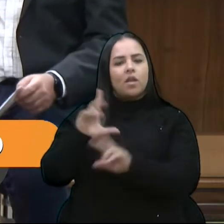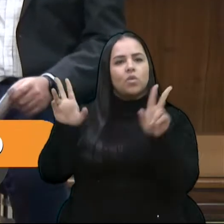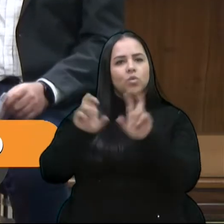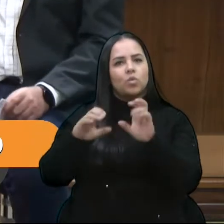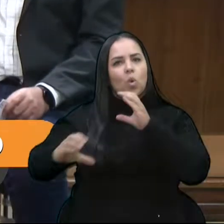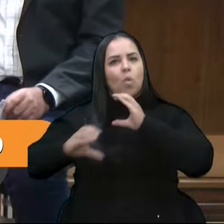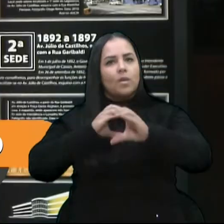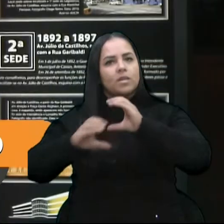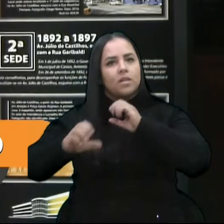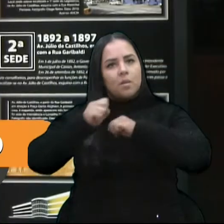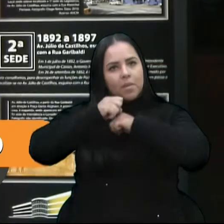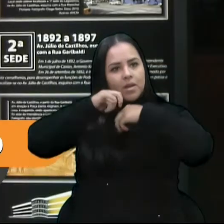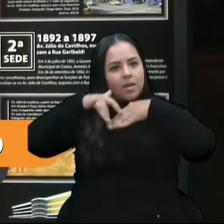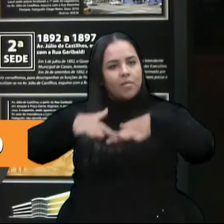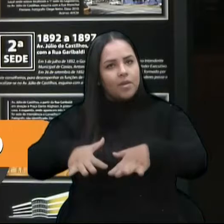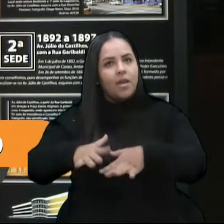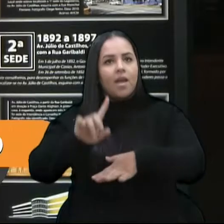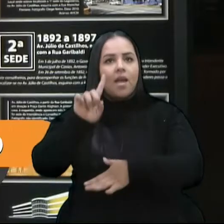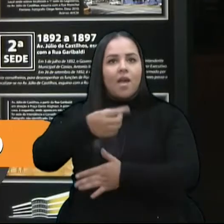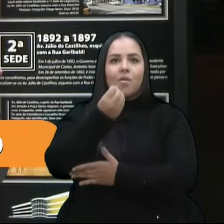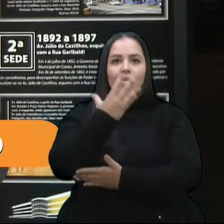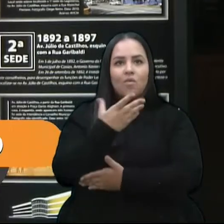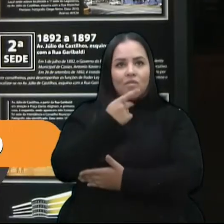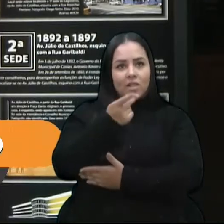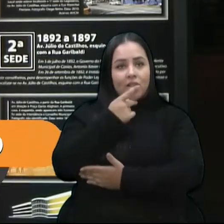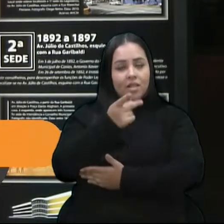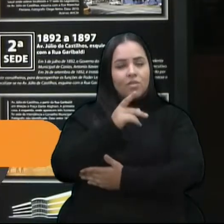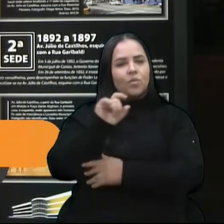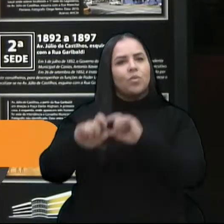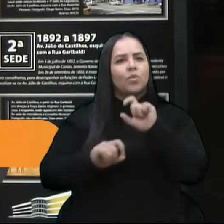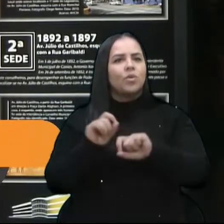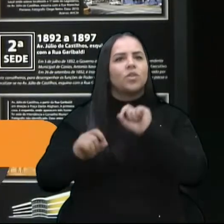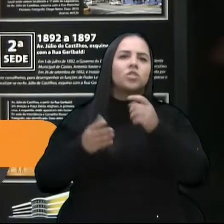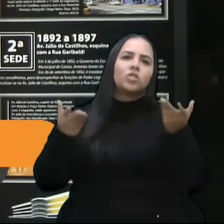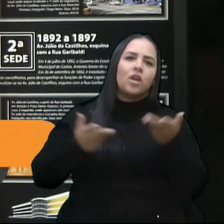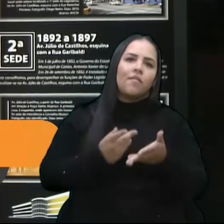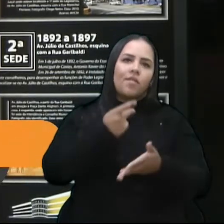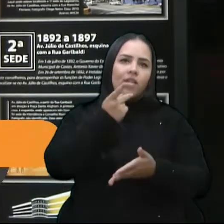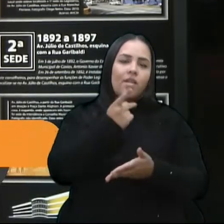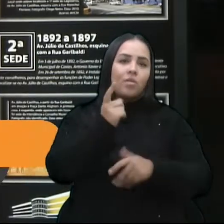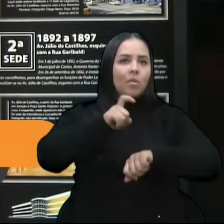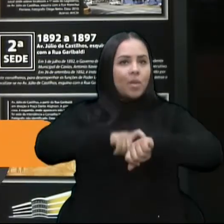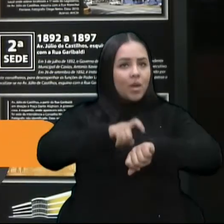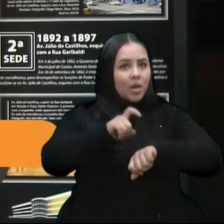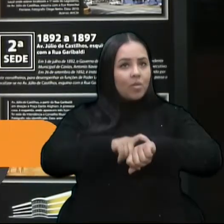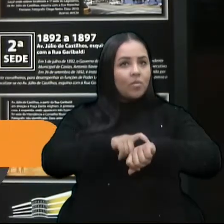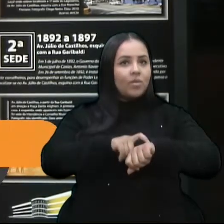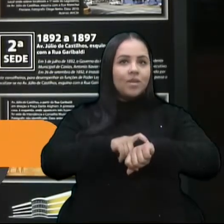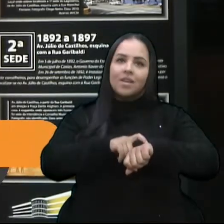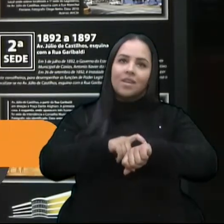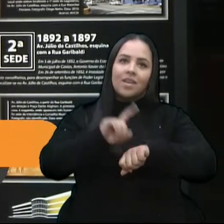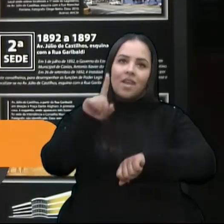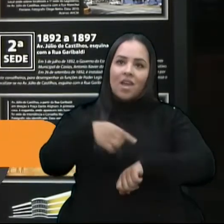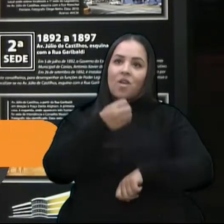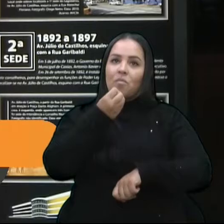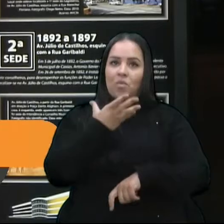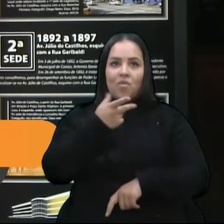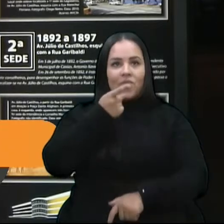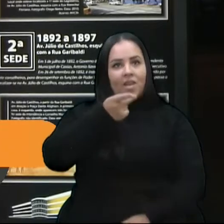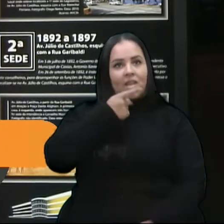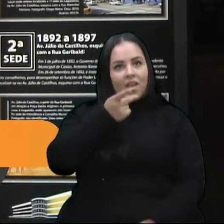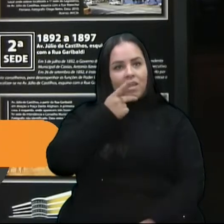trazer enfoques um pouco diferenciados em relação àquilo que já foi dito, num momento que nunca é demais falar.